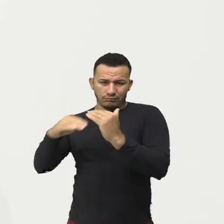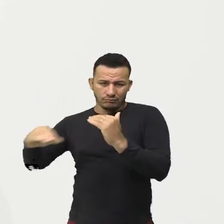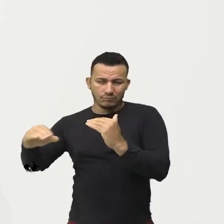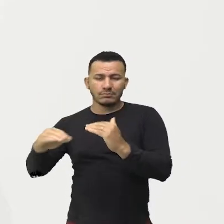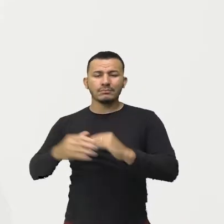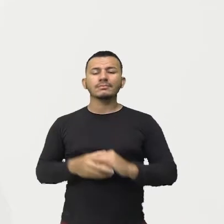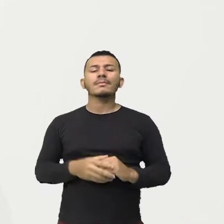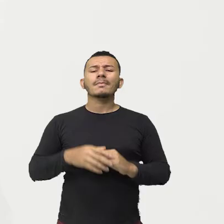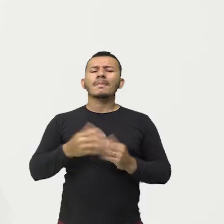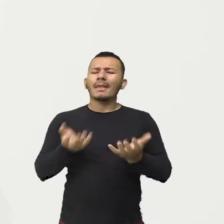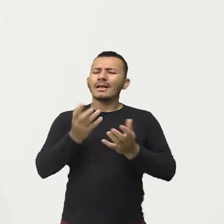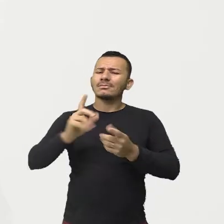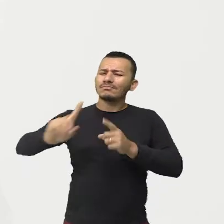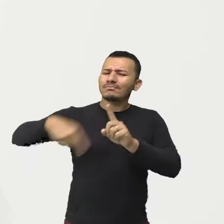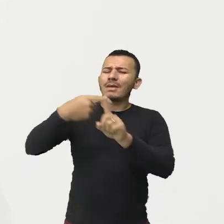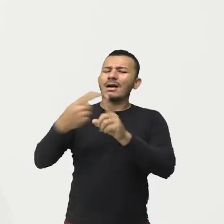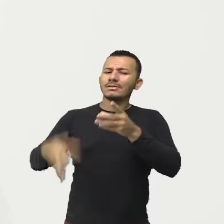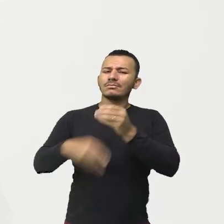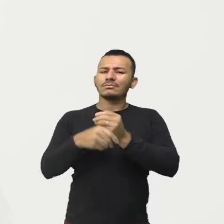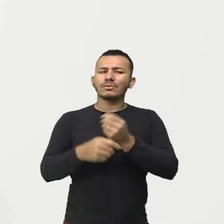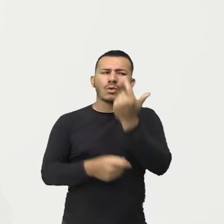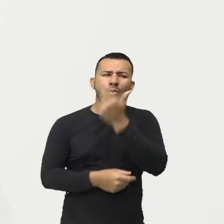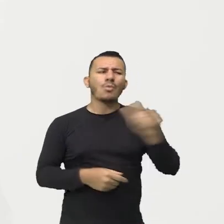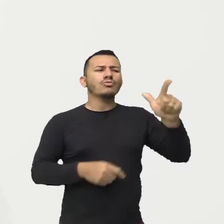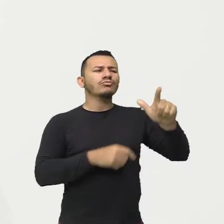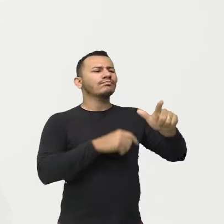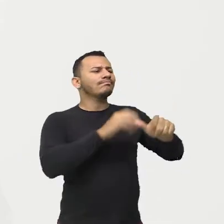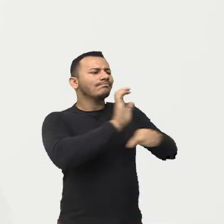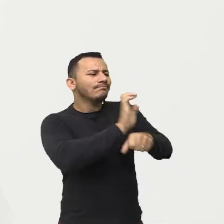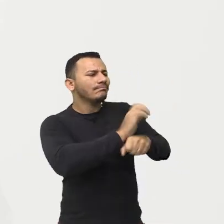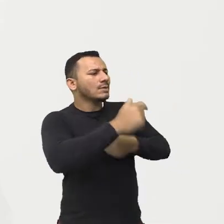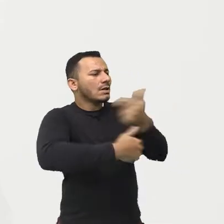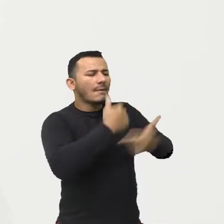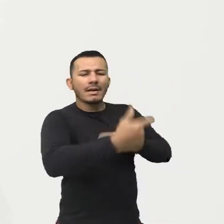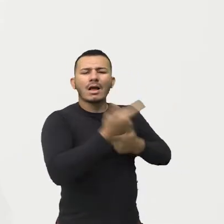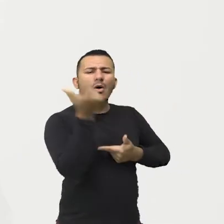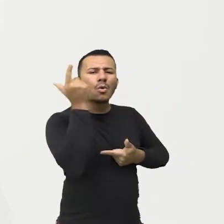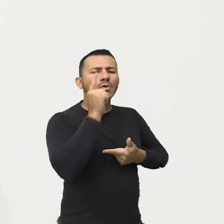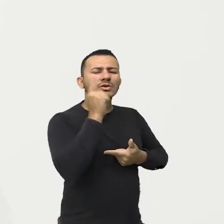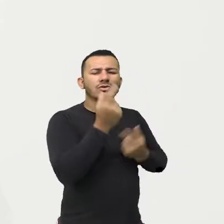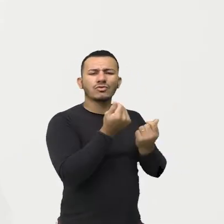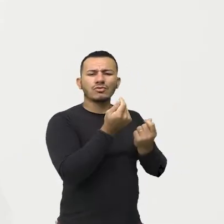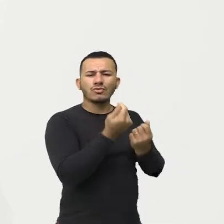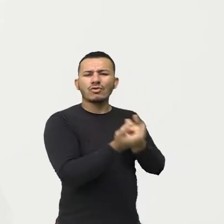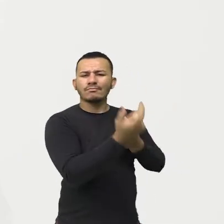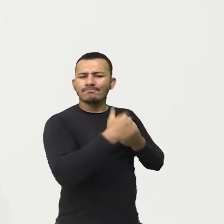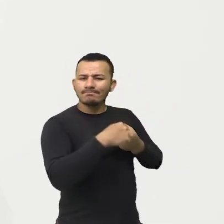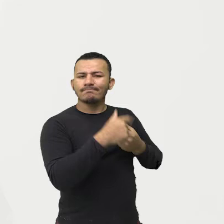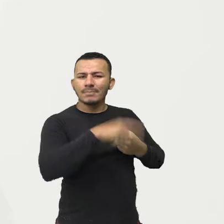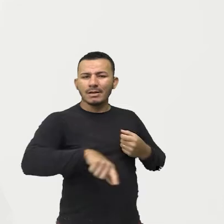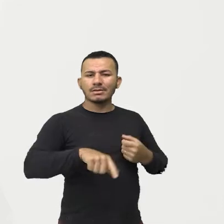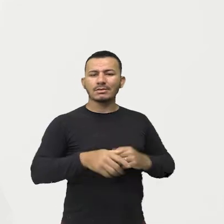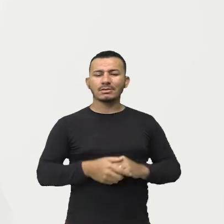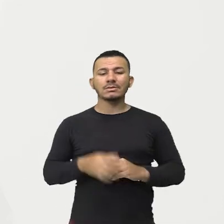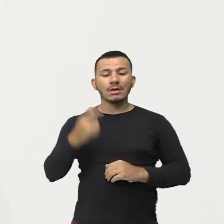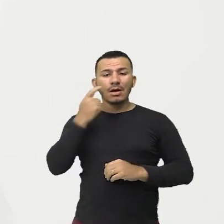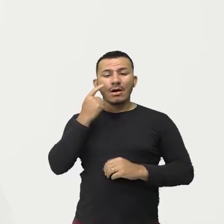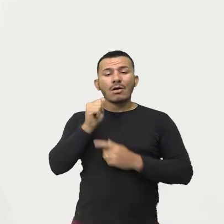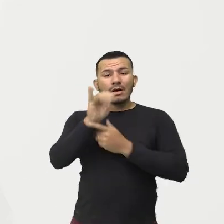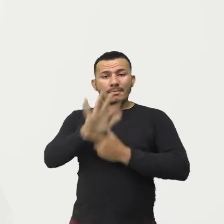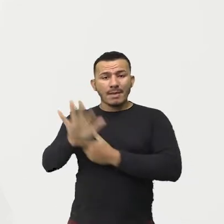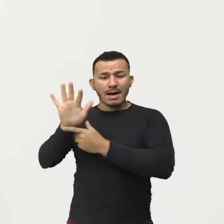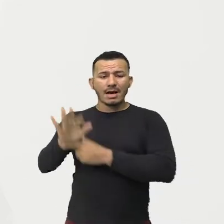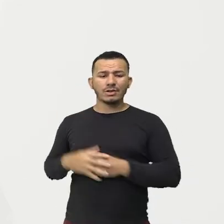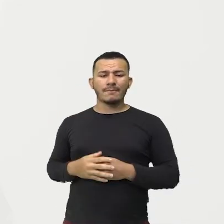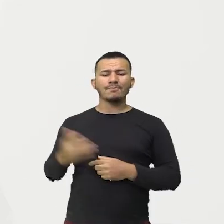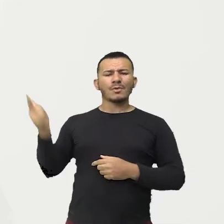salário. Ele quer aumentar a renda e pretende trabalhar para ganhar um dinheiro extra. Olha o que diz a imagem. O que o garçom disse: